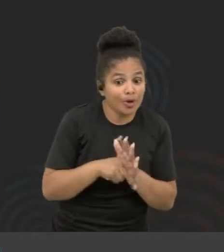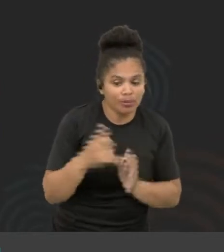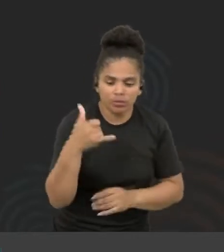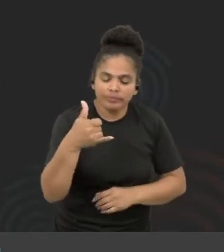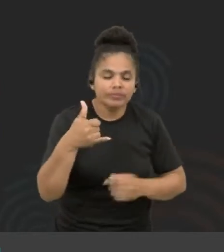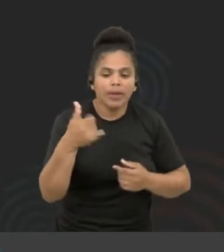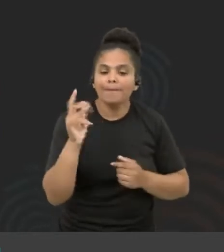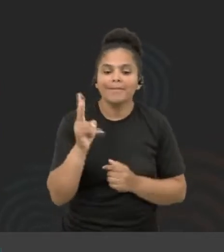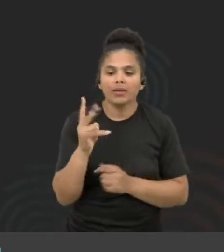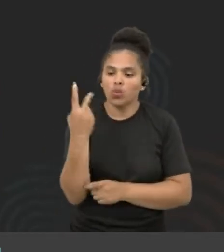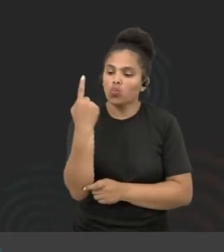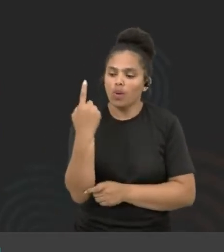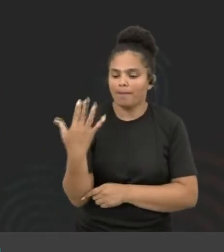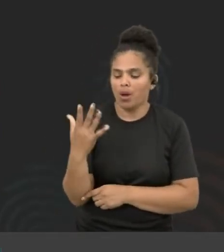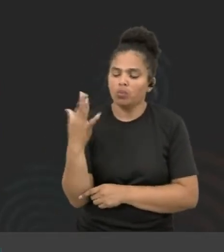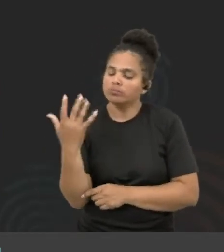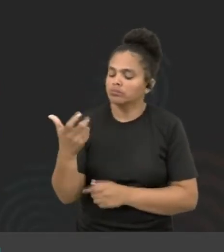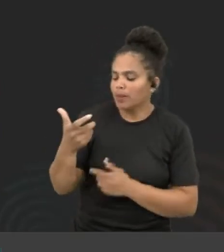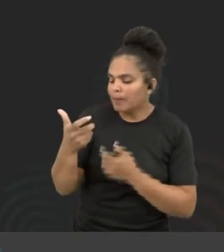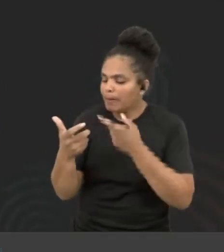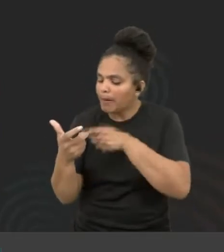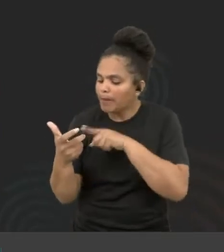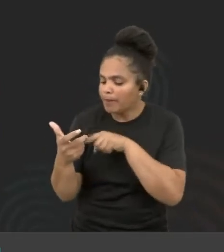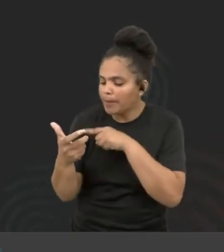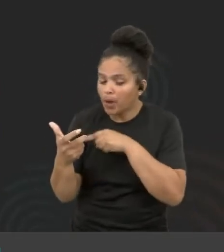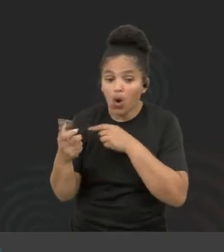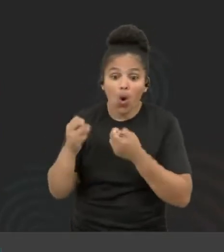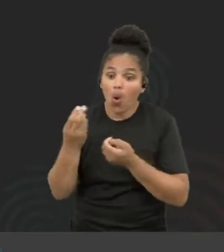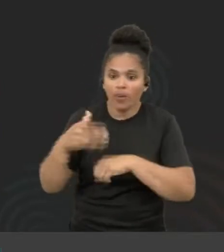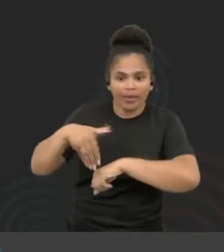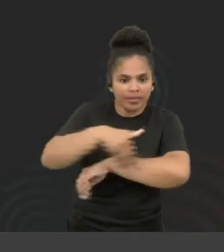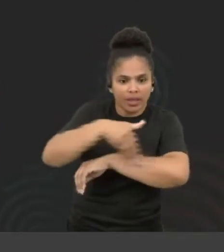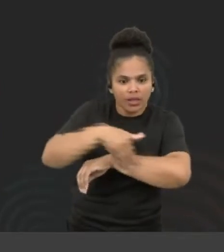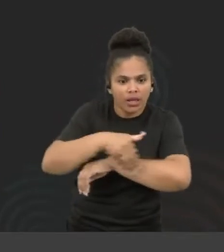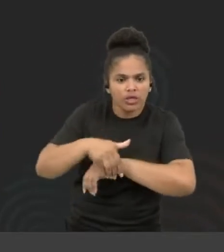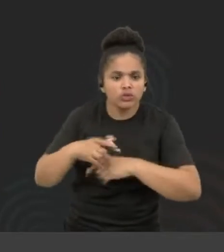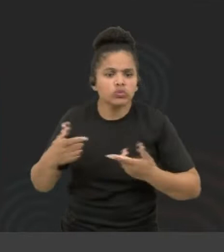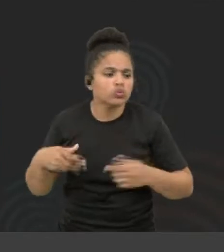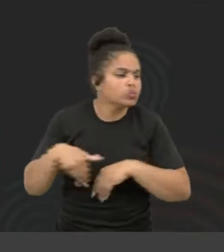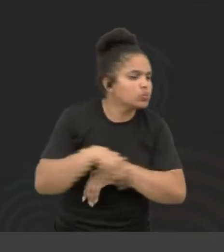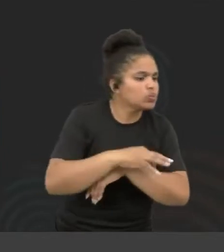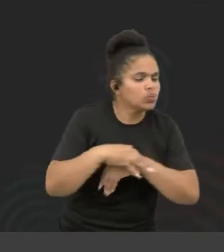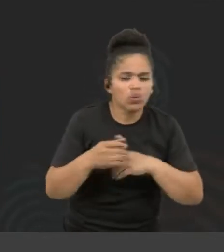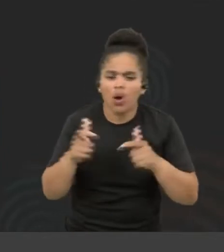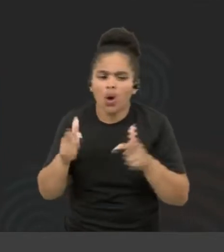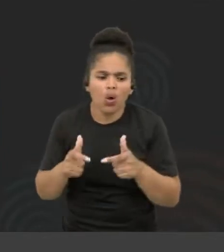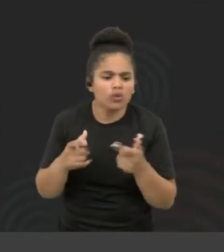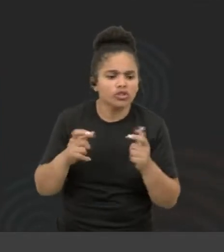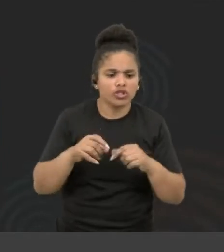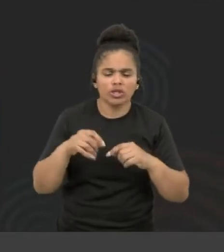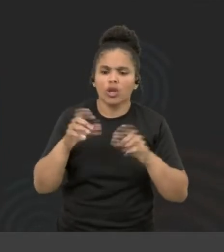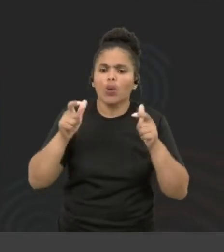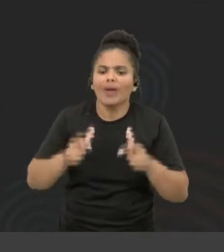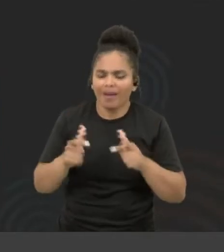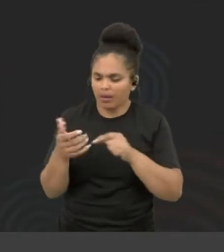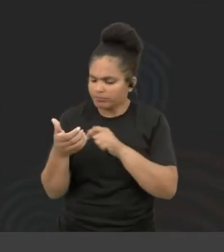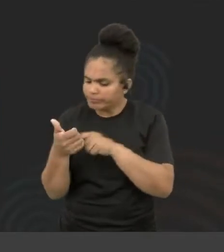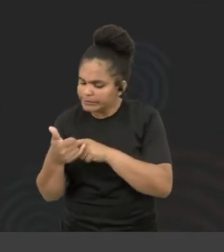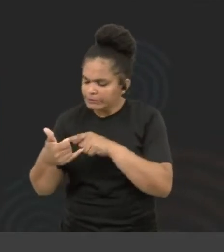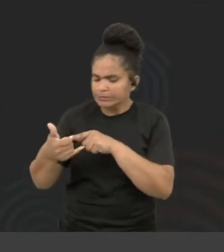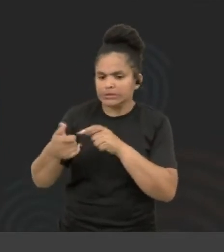só, ou então você está procurando um endereço na rua com incidência de sol na tela do celular, você precisa de um contraste